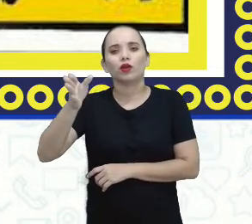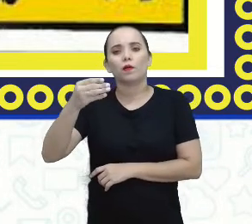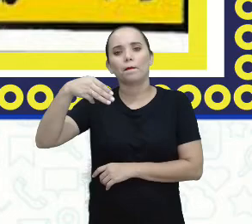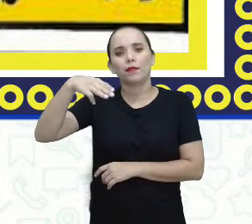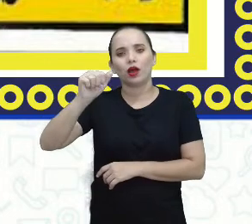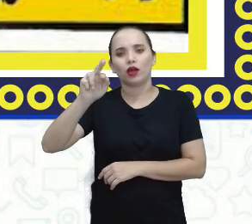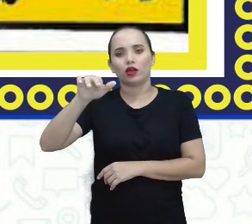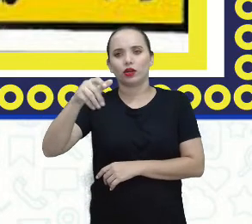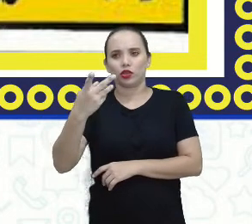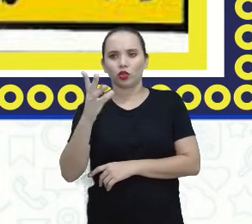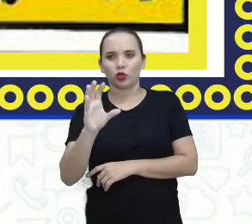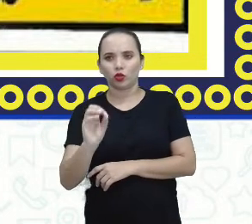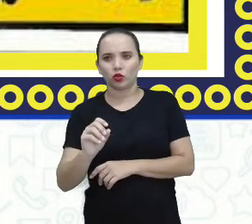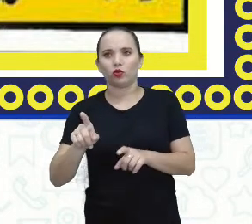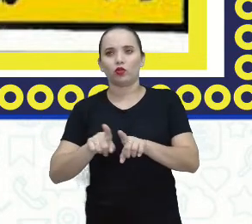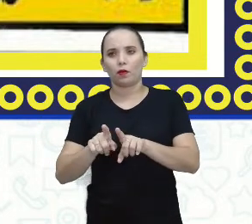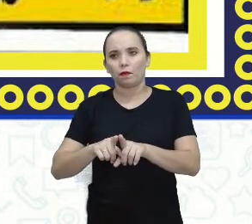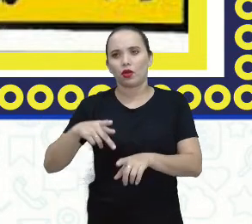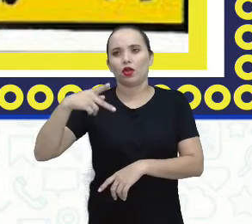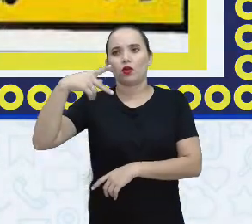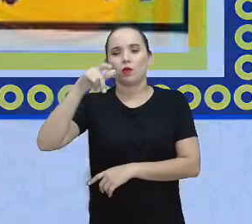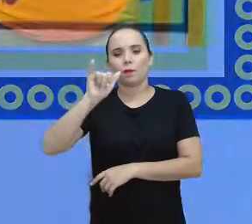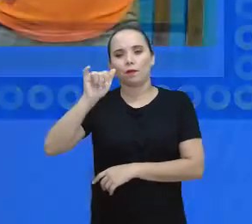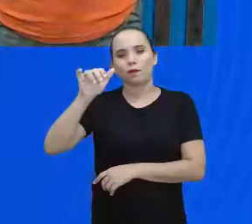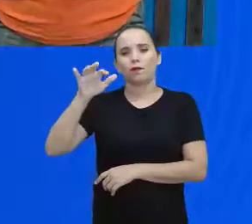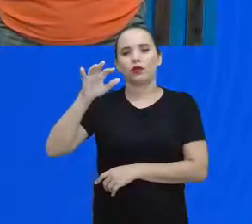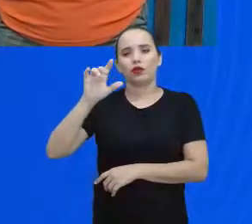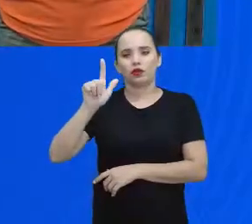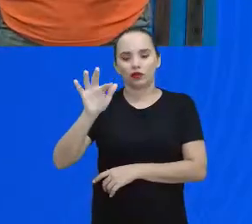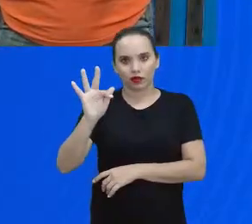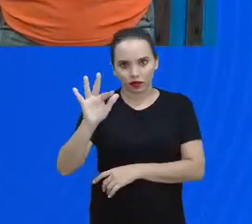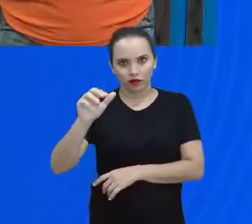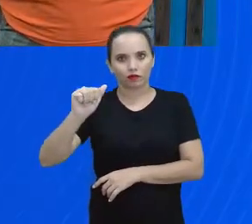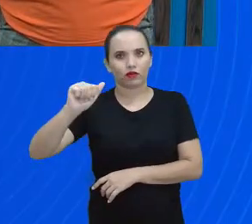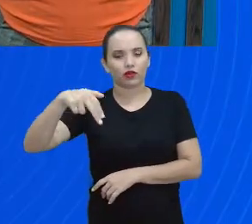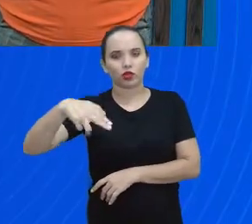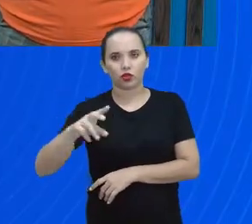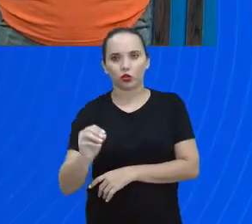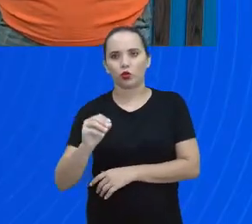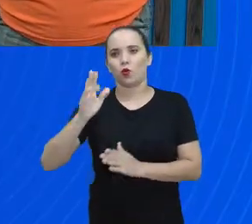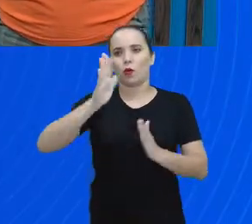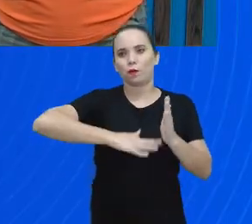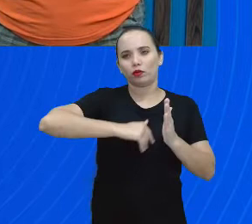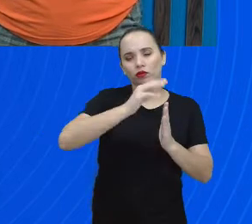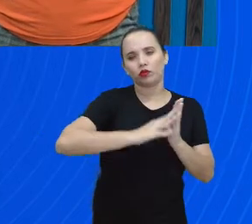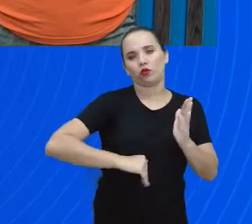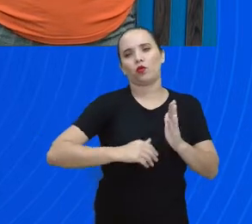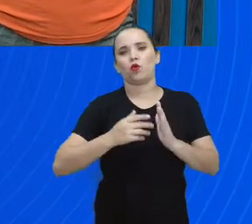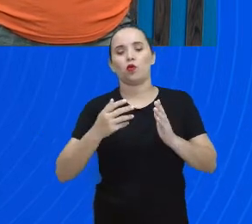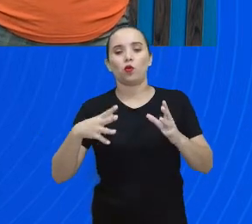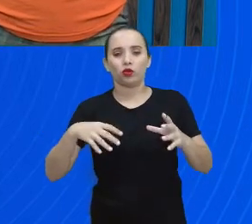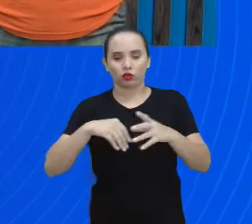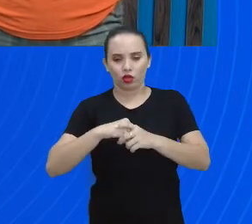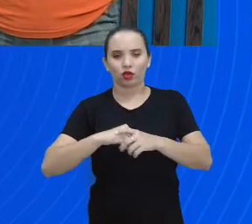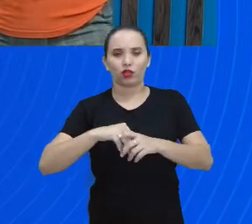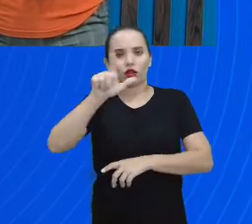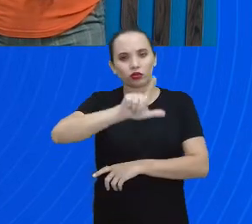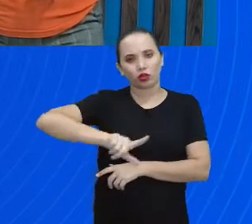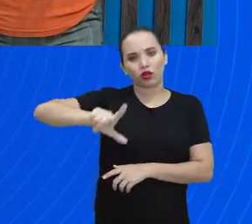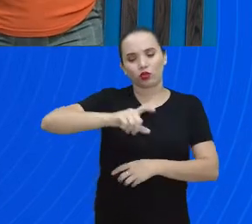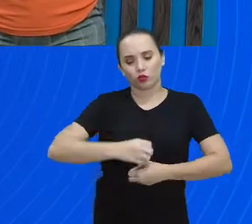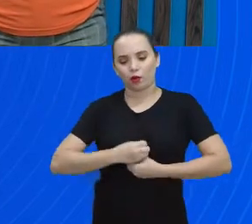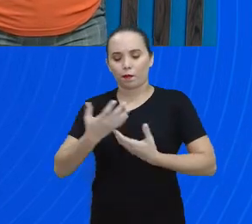que toda a cidade do interior tinha, né? A pintura, a escultura, na literatura, tanto na poesia quanto na